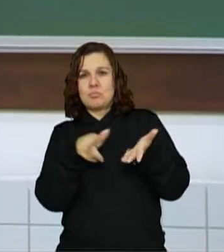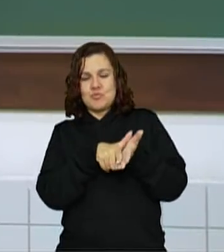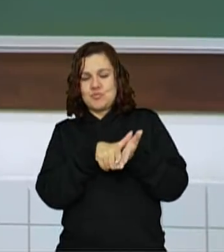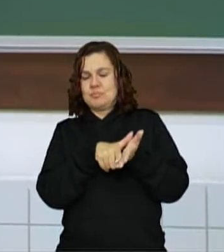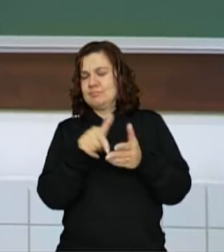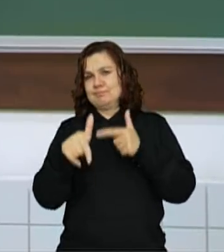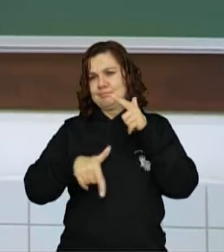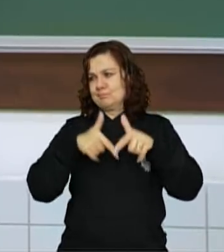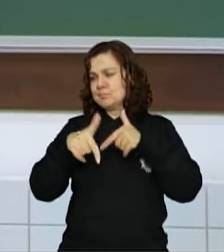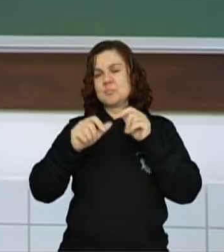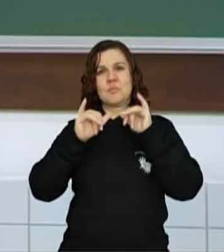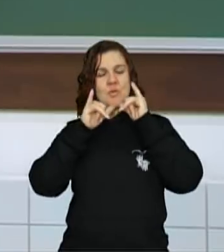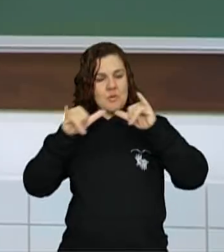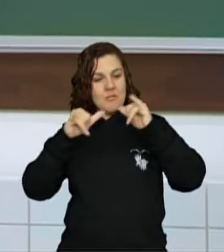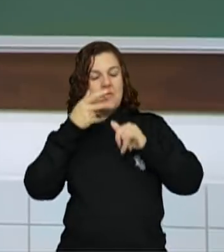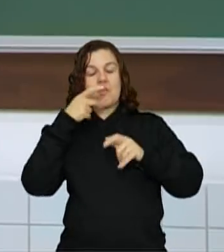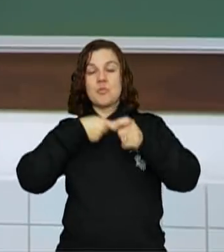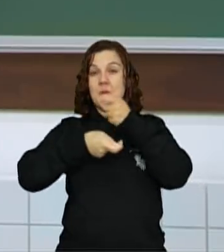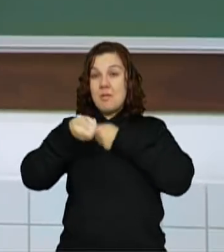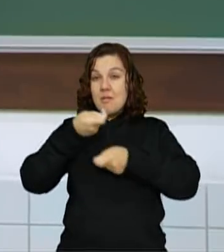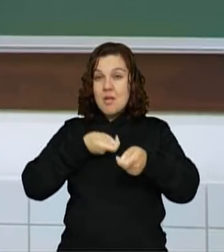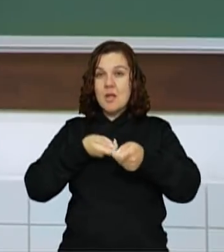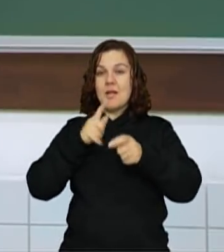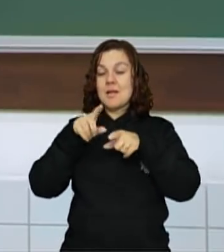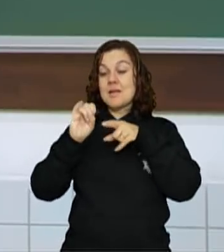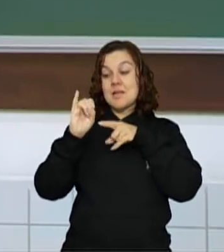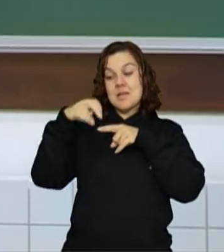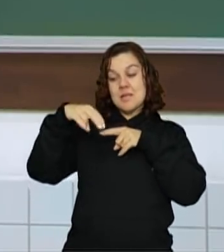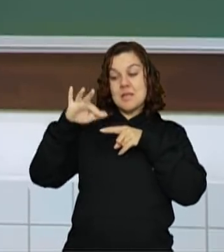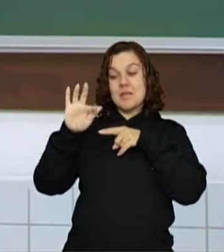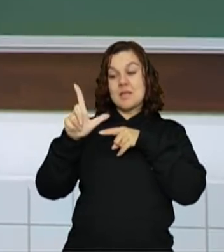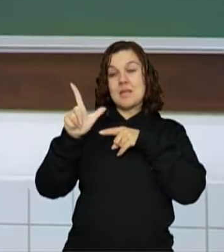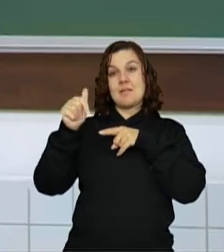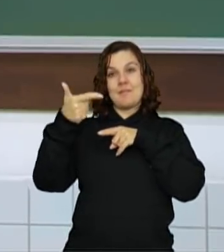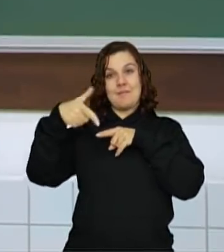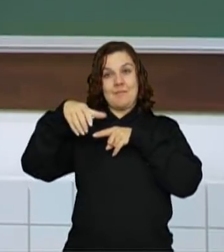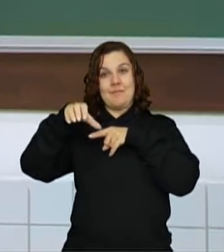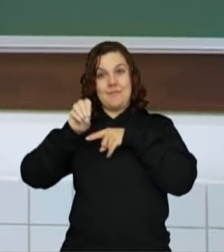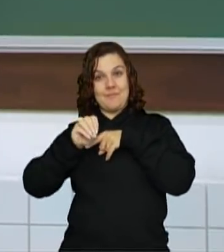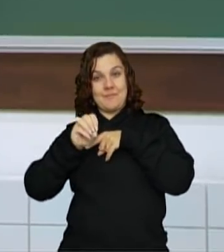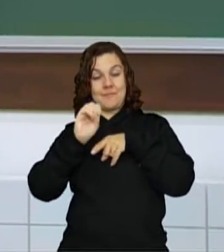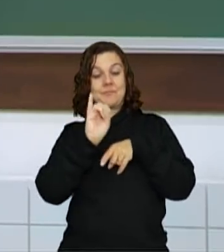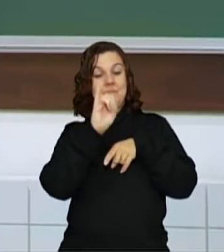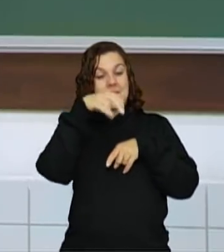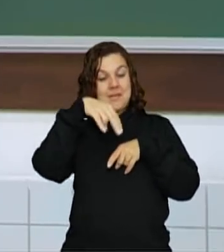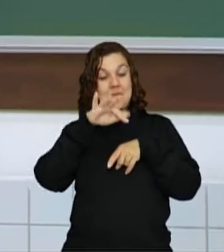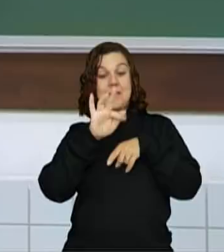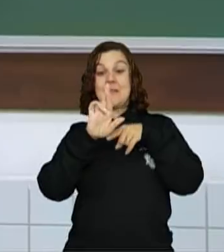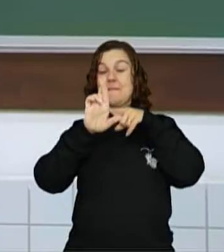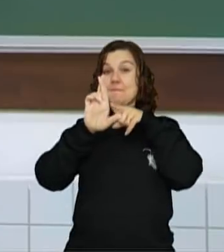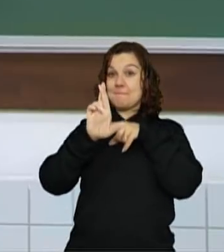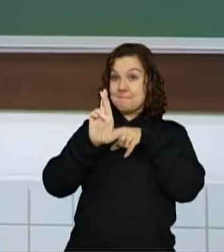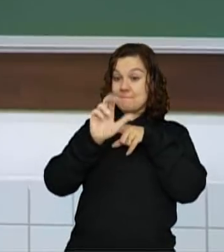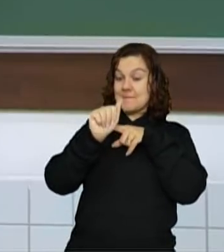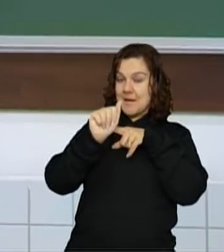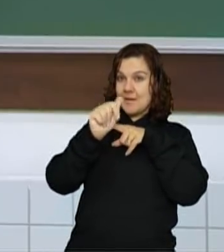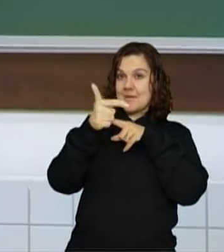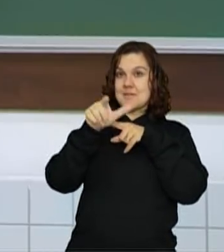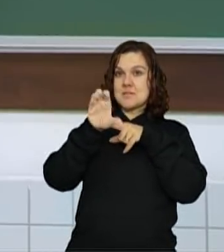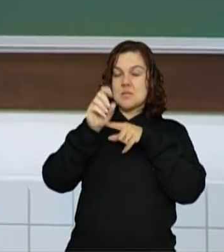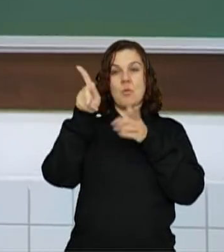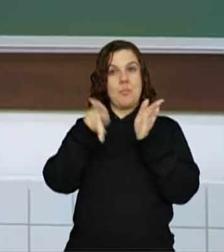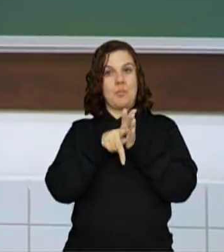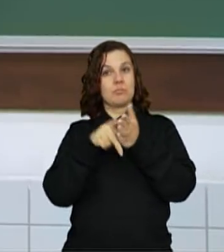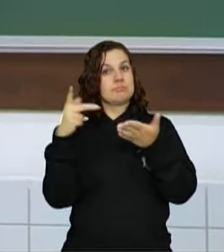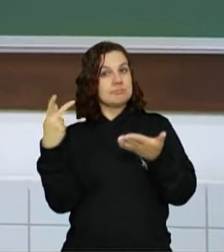sobre economia, vai falar sobre a inflação. E infração é sobre